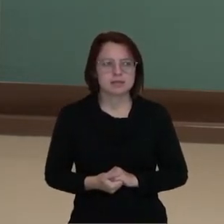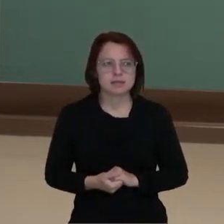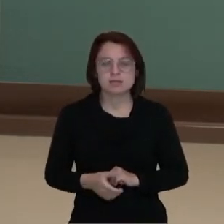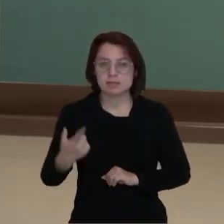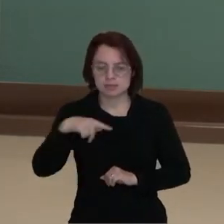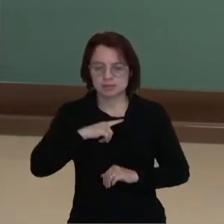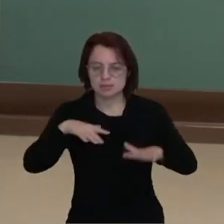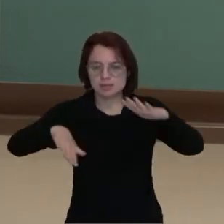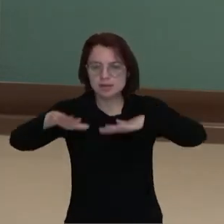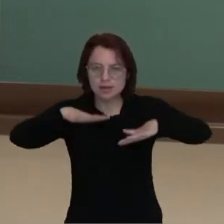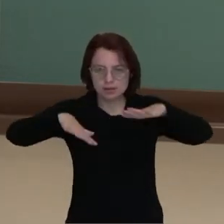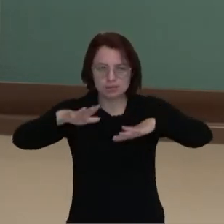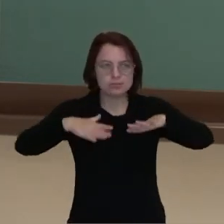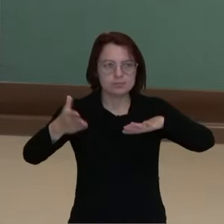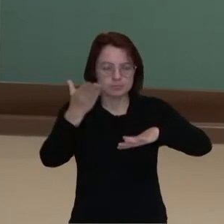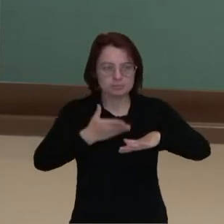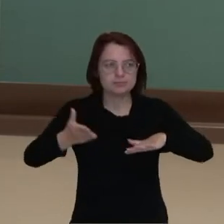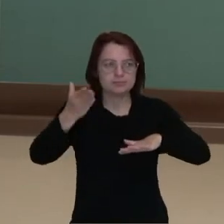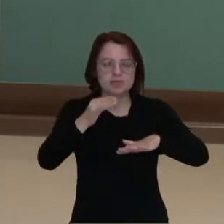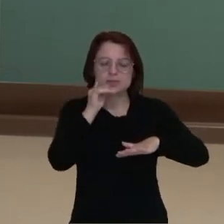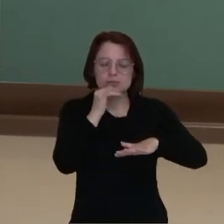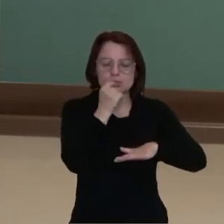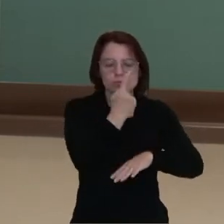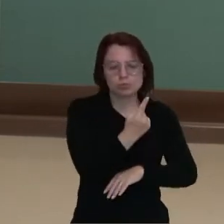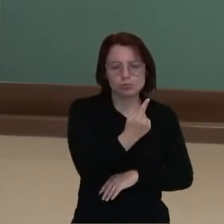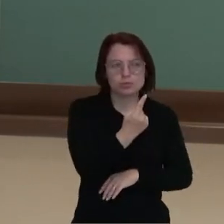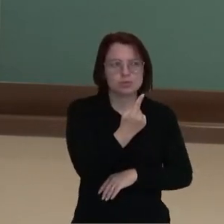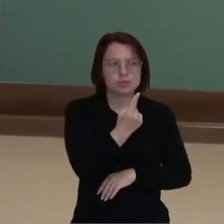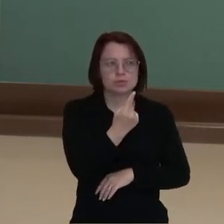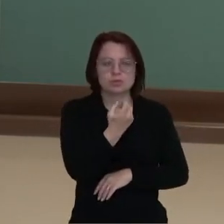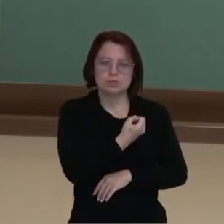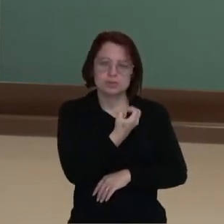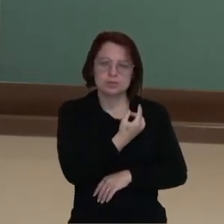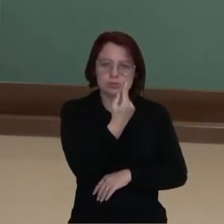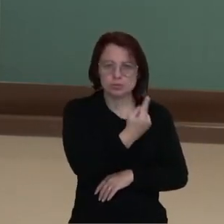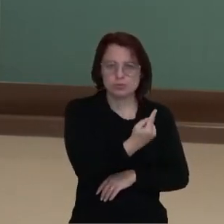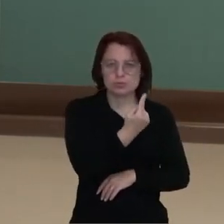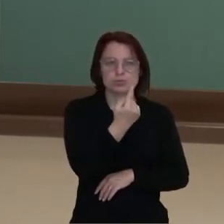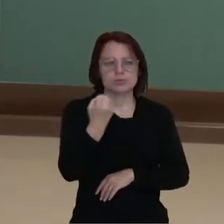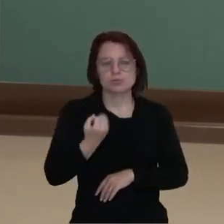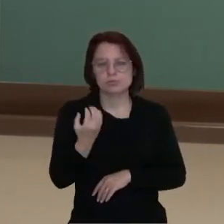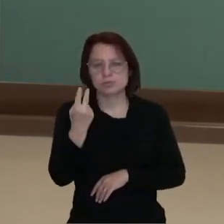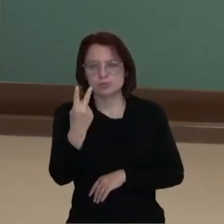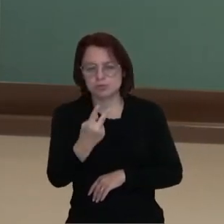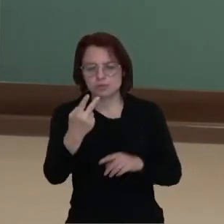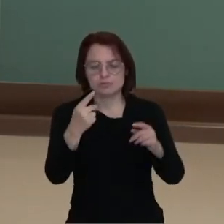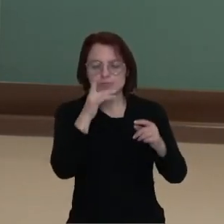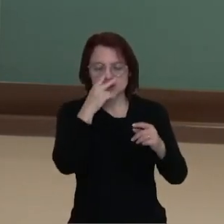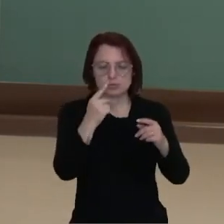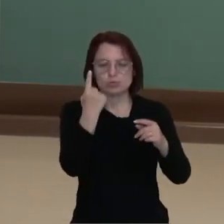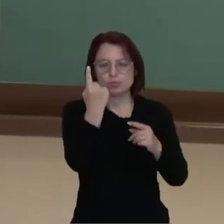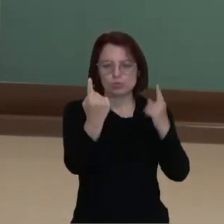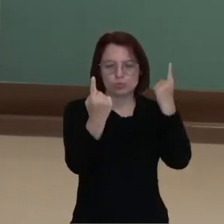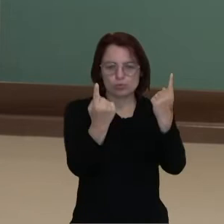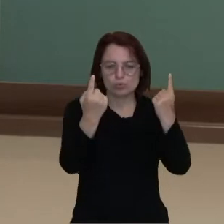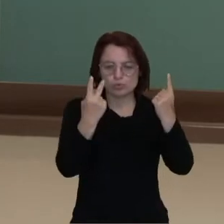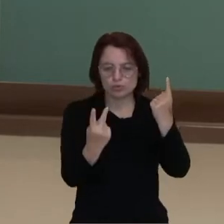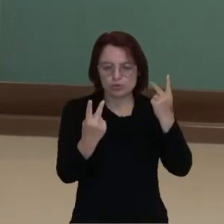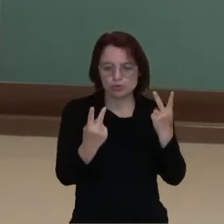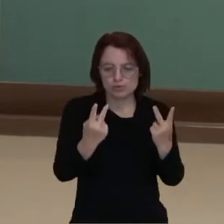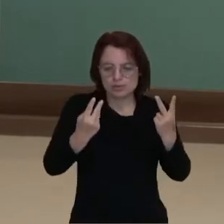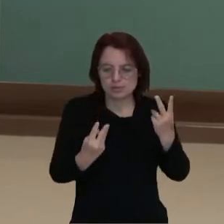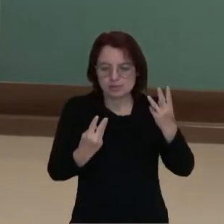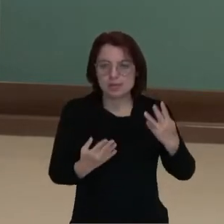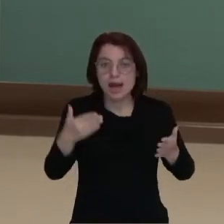essas fotos em ordem, coloca, por exemplo, o número 1, o número 1 com o número 1, o 2 com o 2, o 3 com o 3, o 4 com o 4 e vai